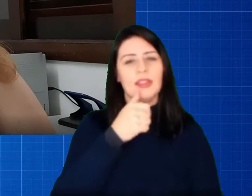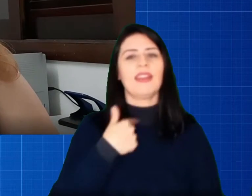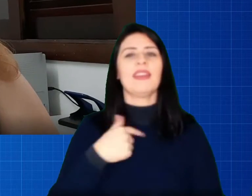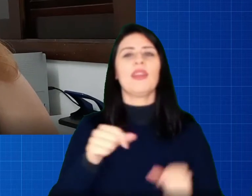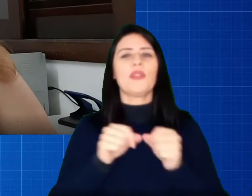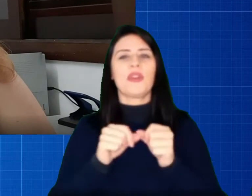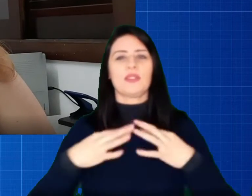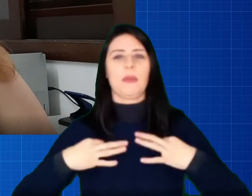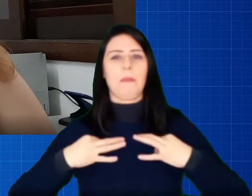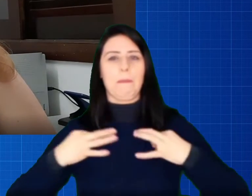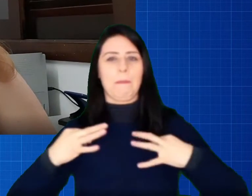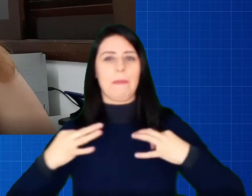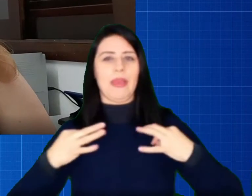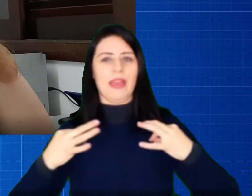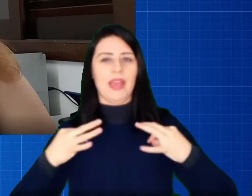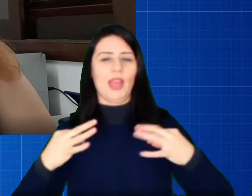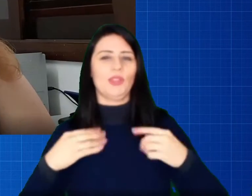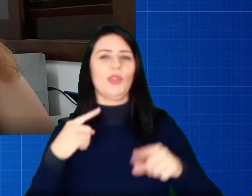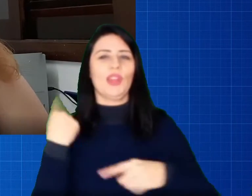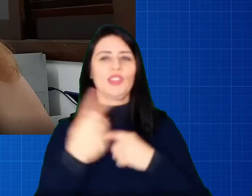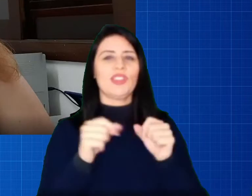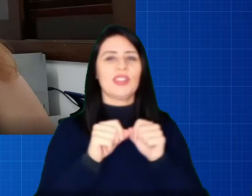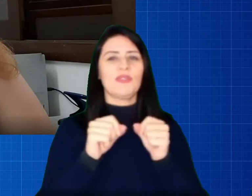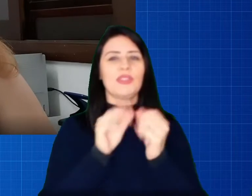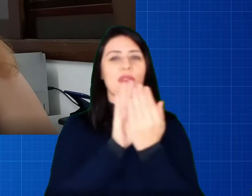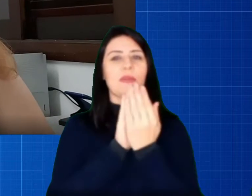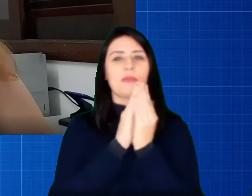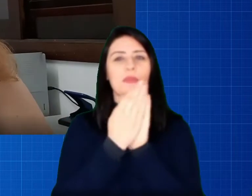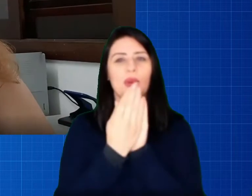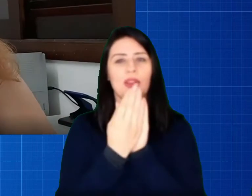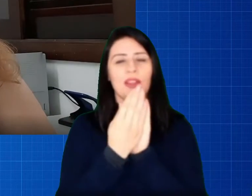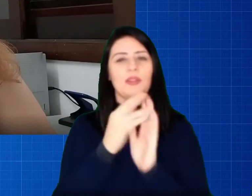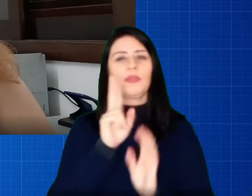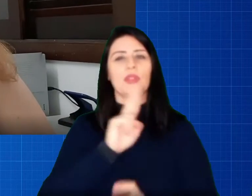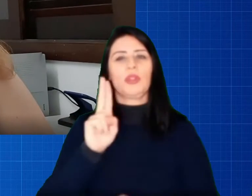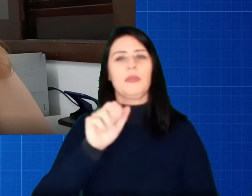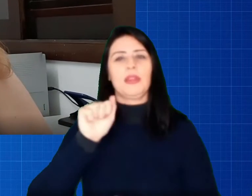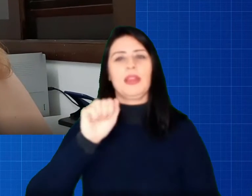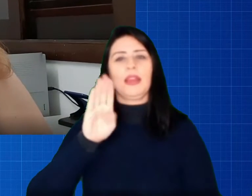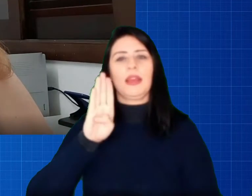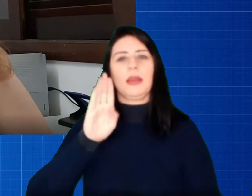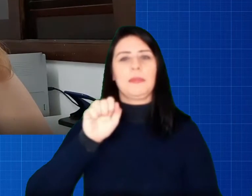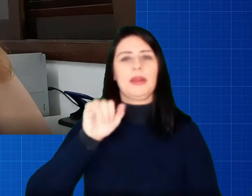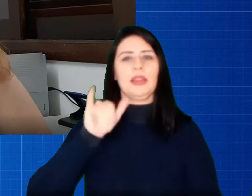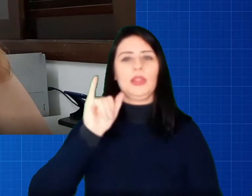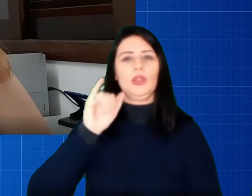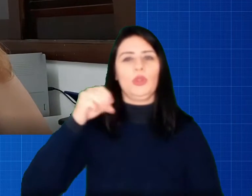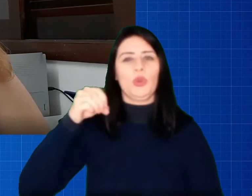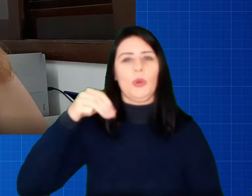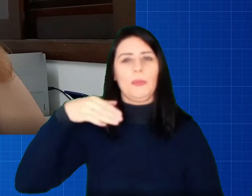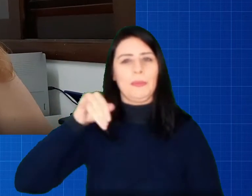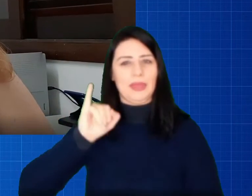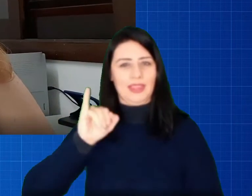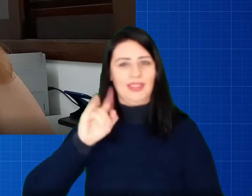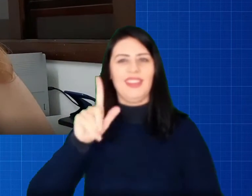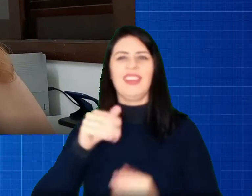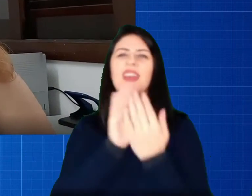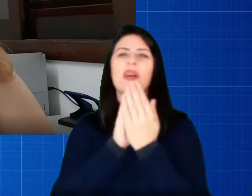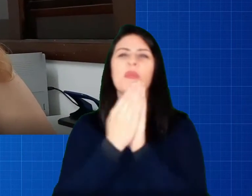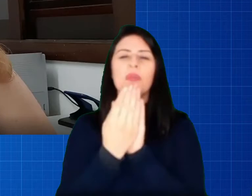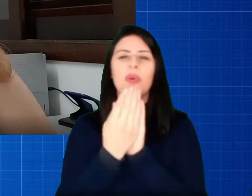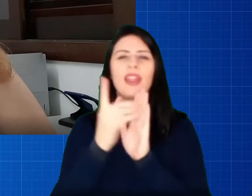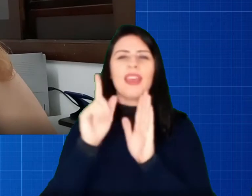meninos, com as meninas eu costumo fazer mais. Eu pego o retalhinho de pano que a gente tem aqui e a gente faz uma bonequinha